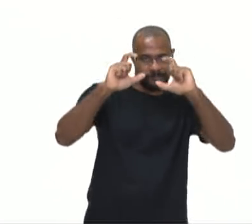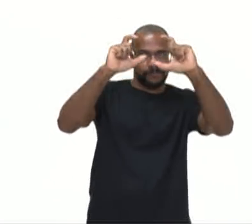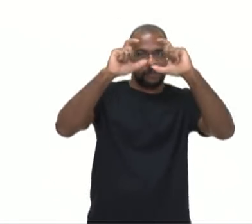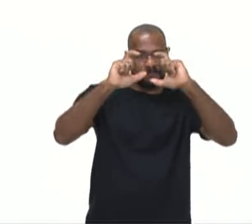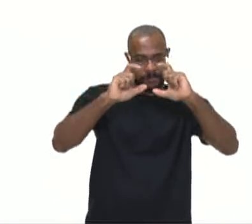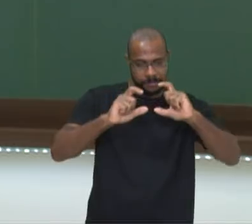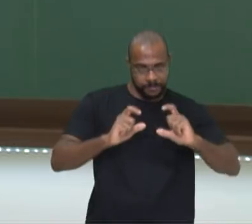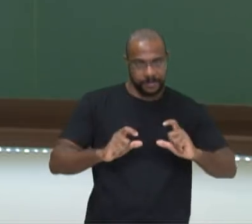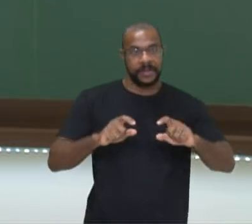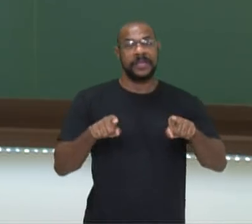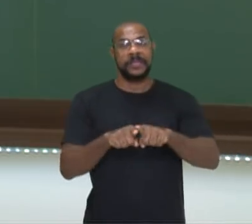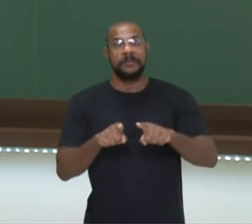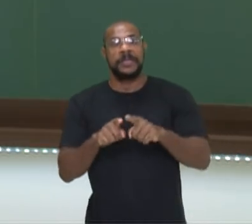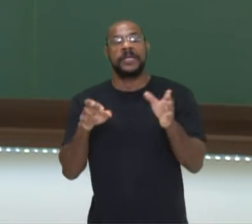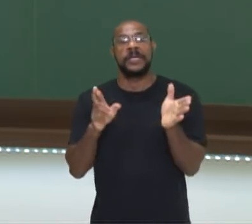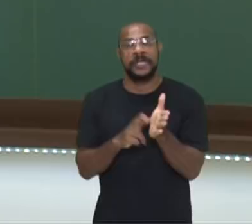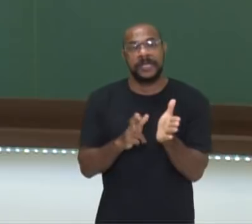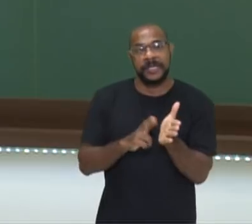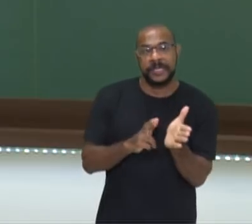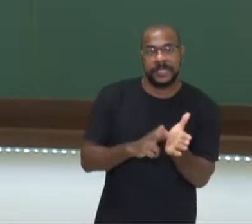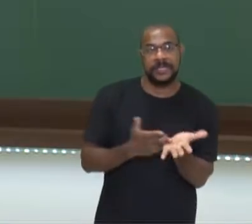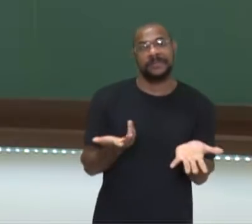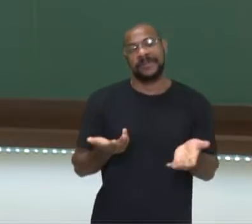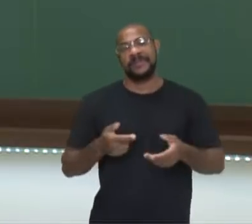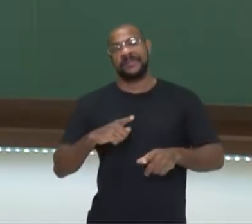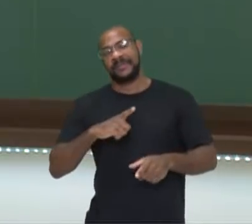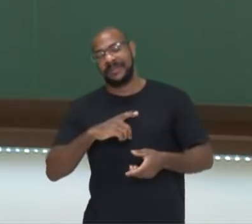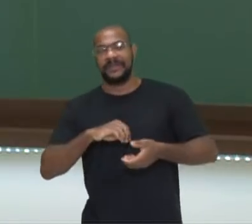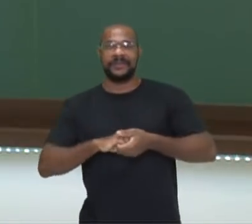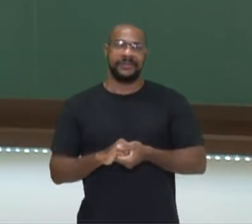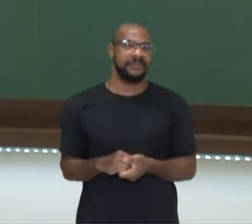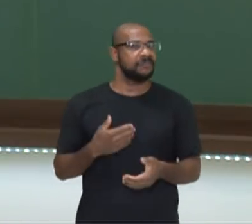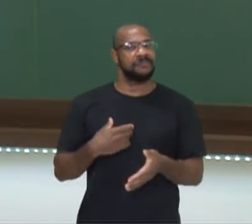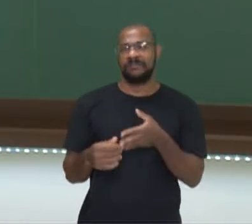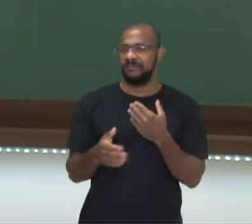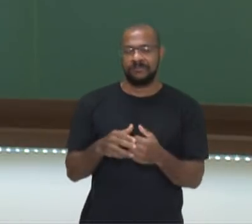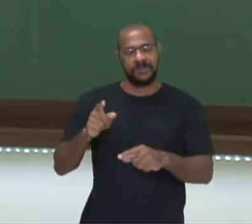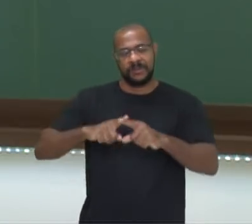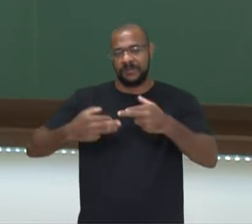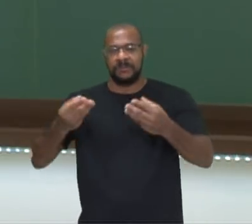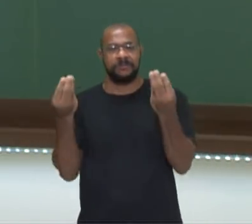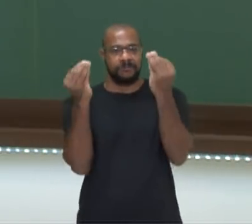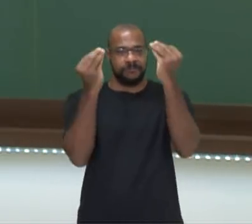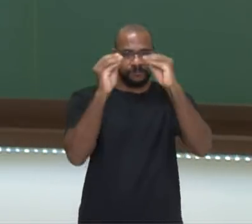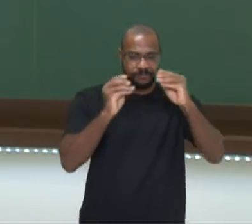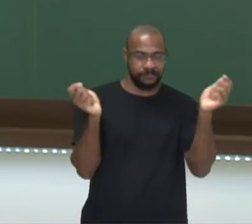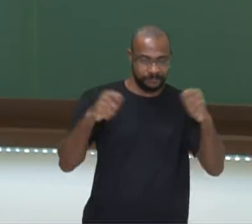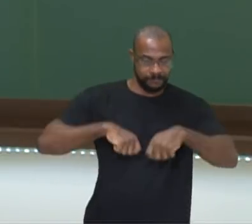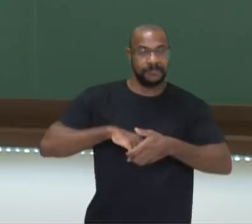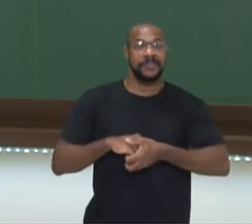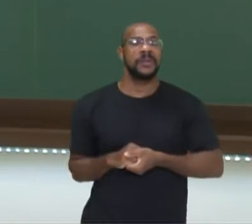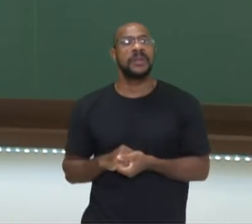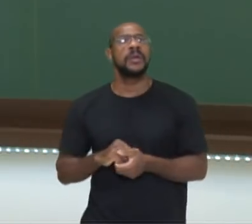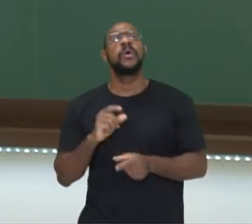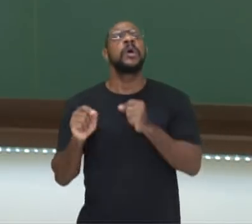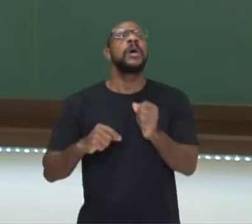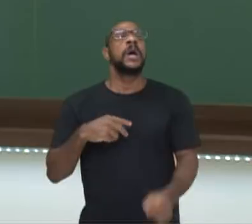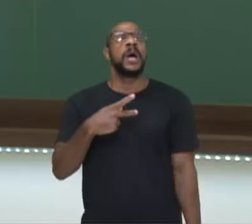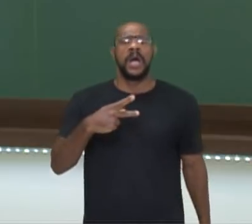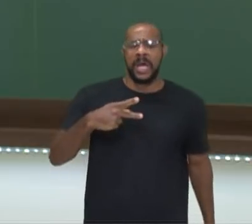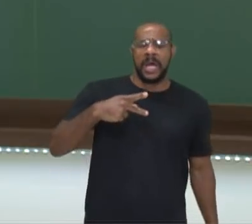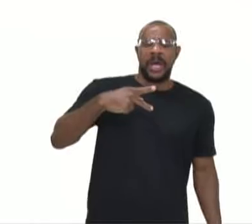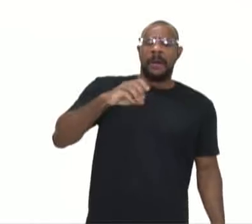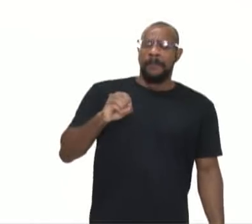e etc. Todos os recursos que nós podemos colocar aí. Isso é o poema. E o que é poesia,